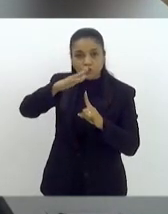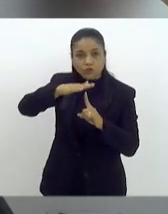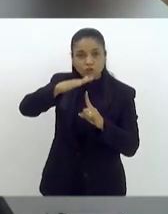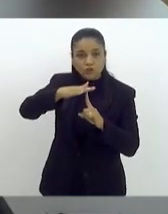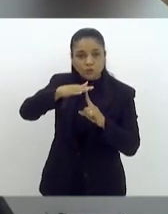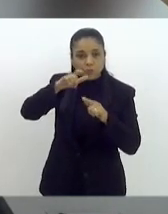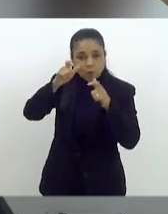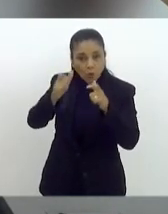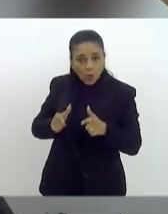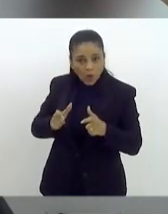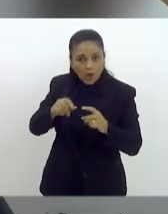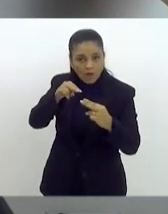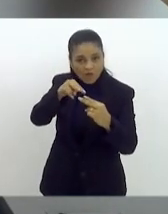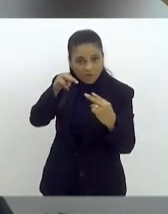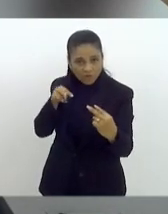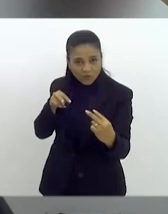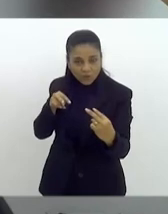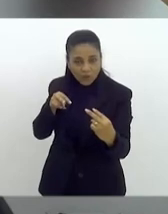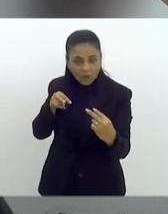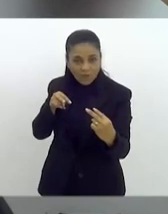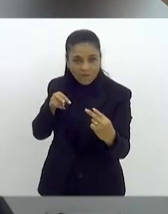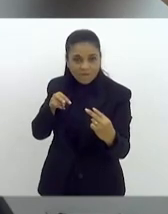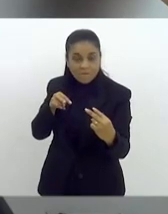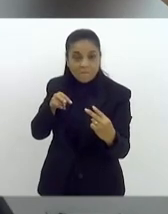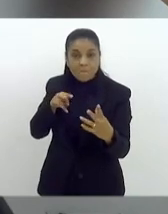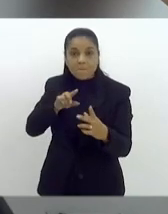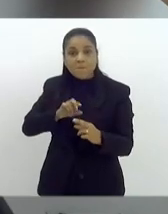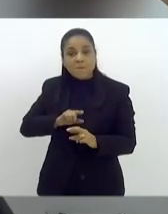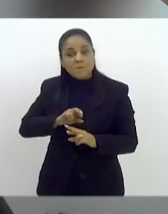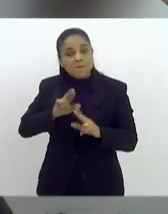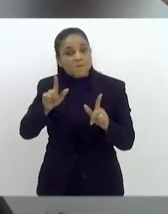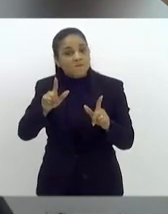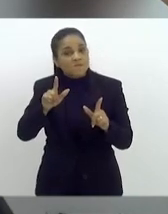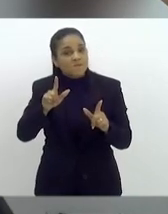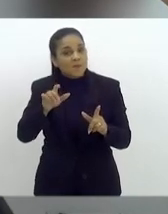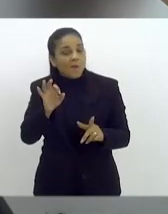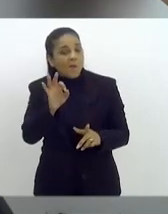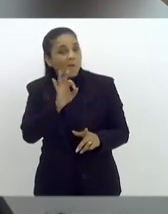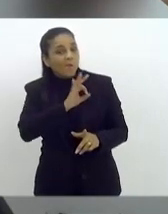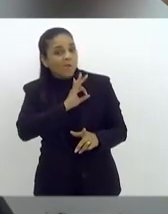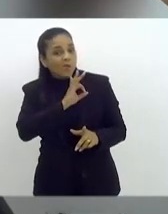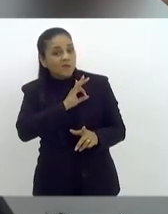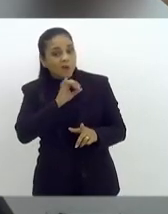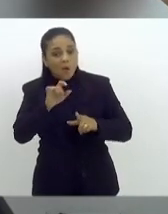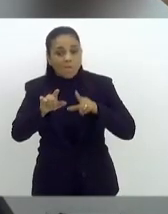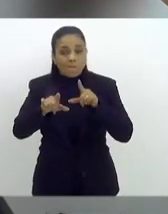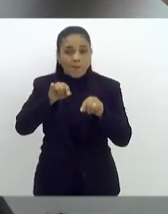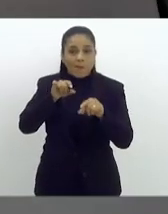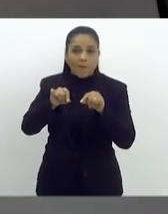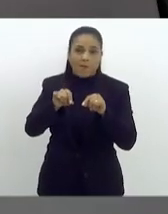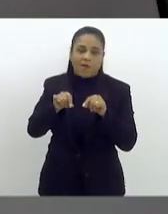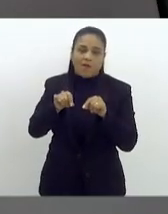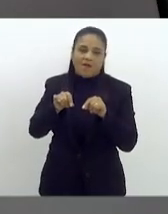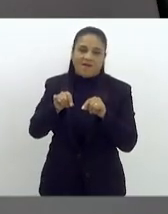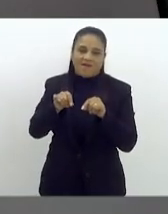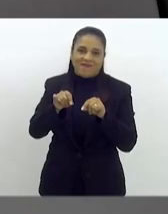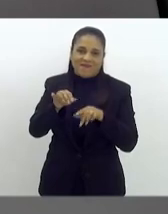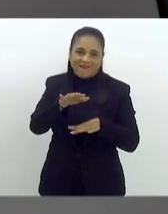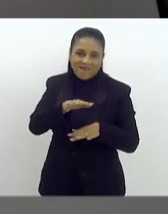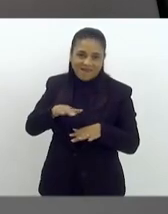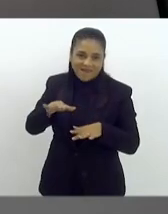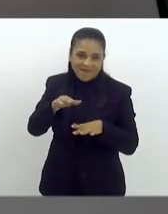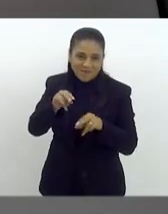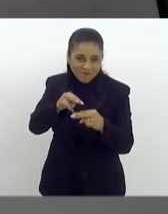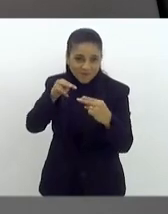ambiente virtual é mas não necessariamente os policiais selecionam esse campo e aí às vezes